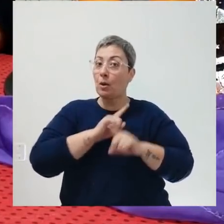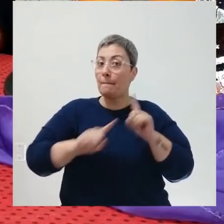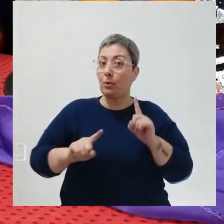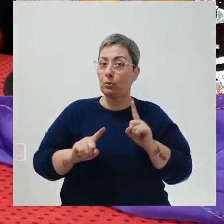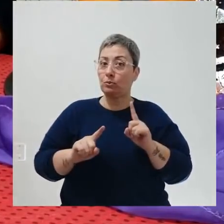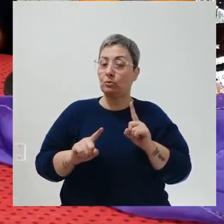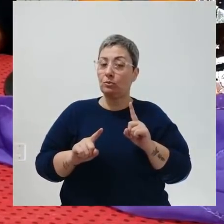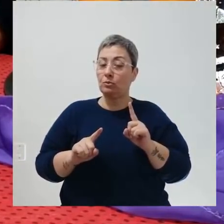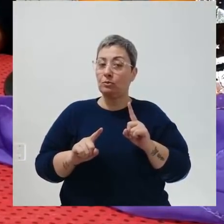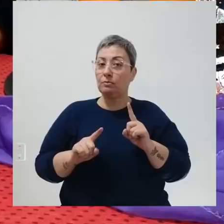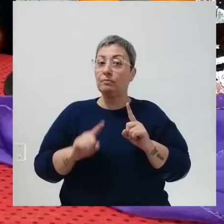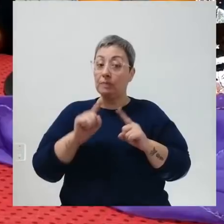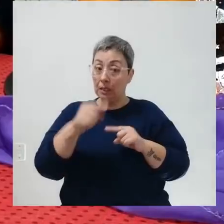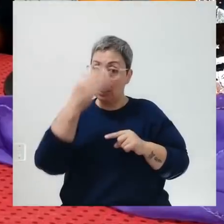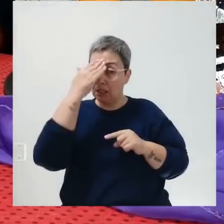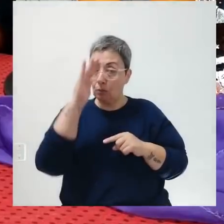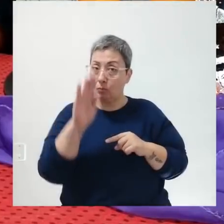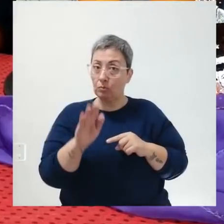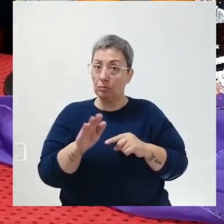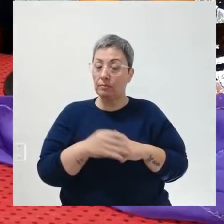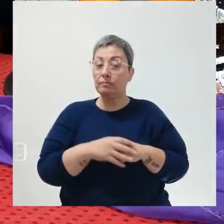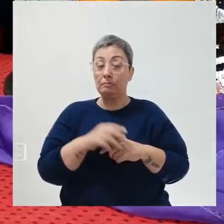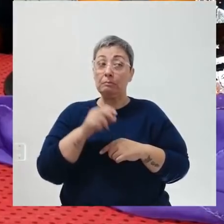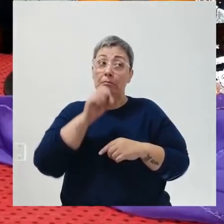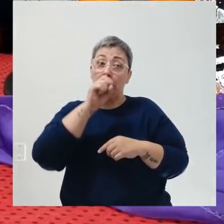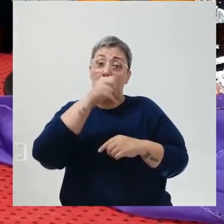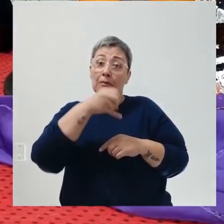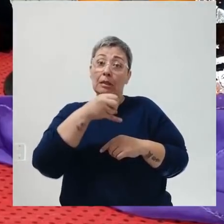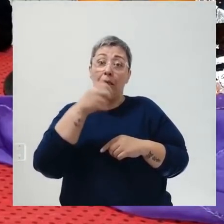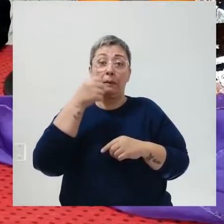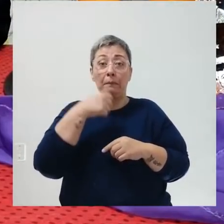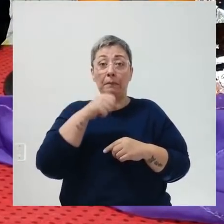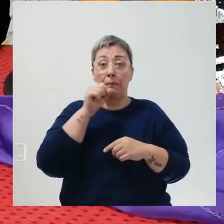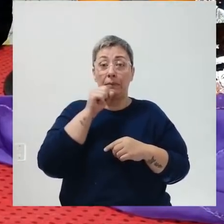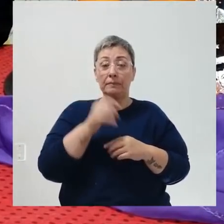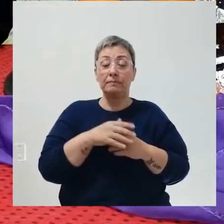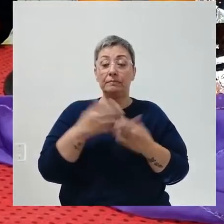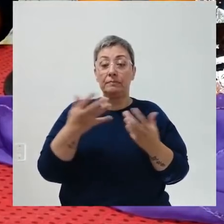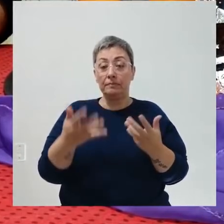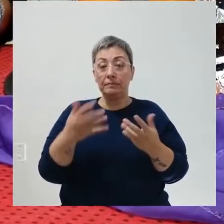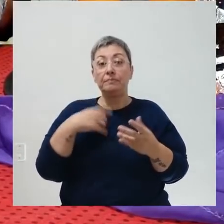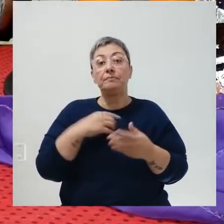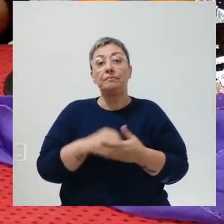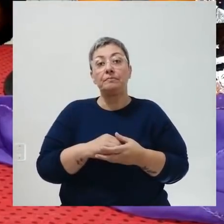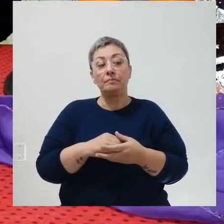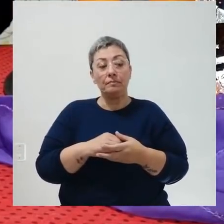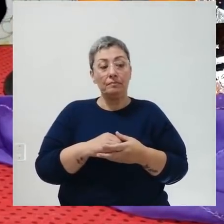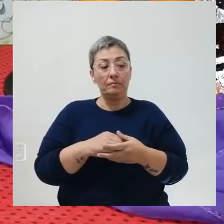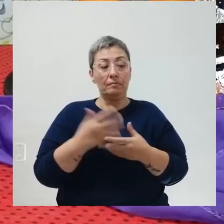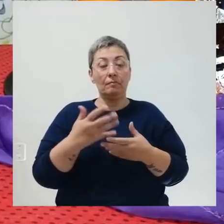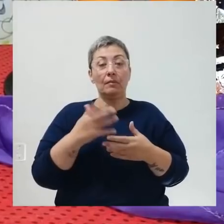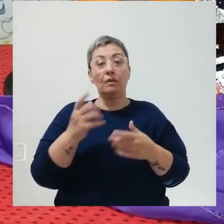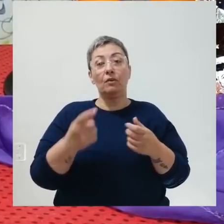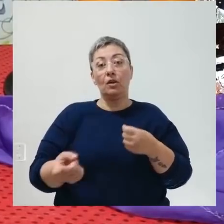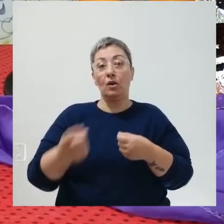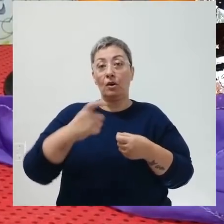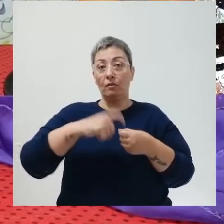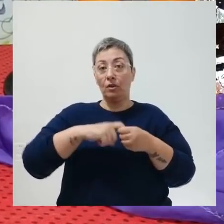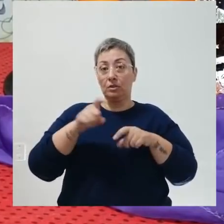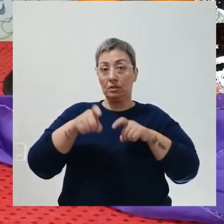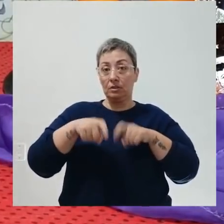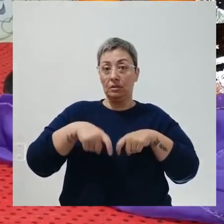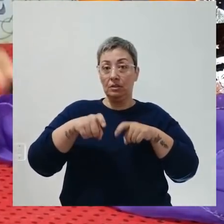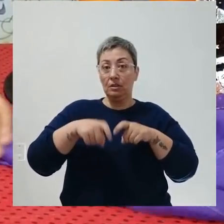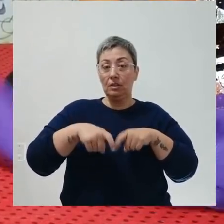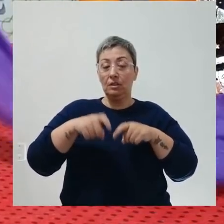não poderia ir. Entendeu? Sim, mamãe. E assim, eles foram de volta para a